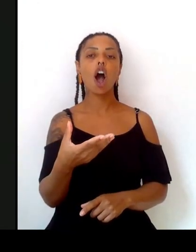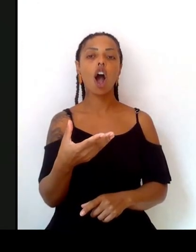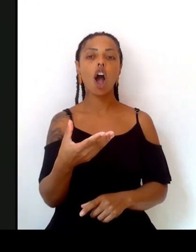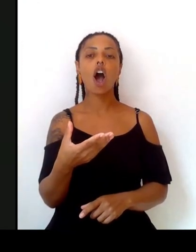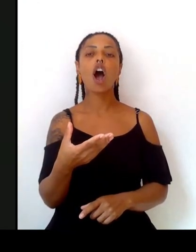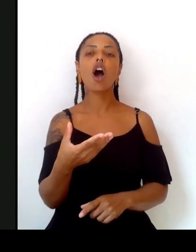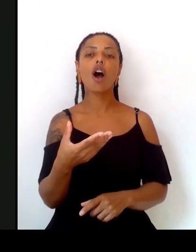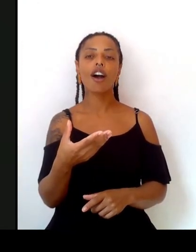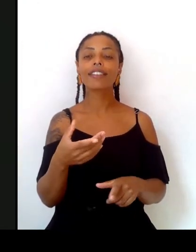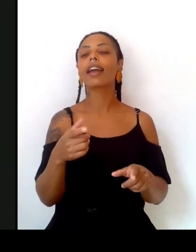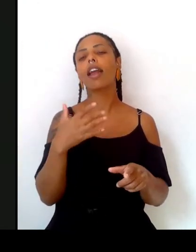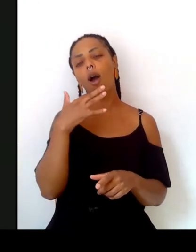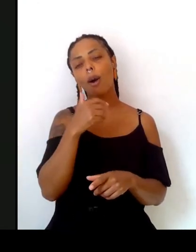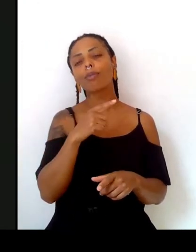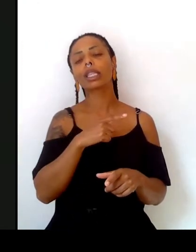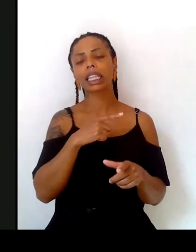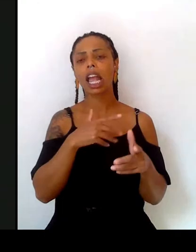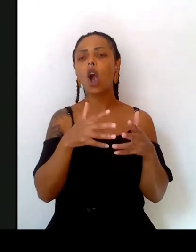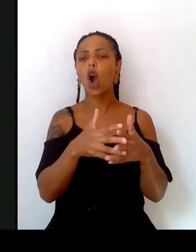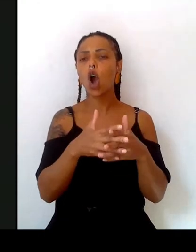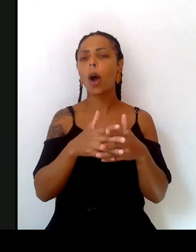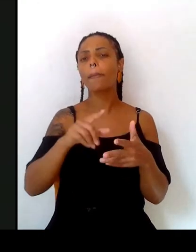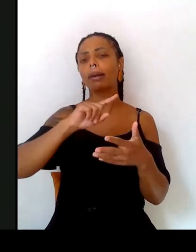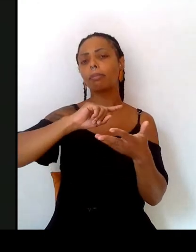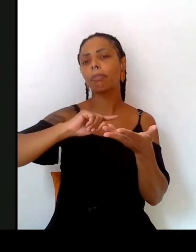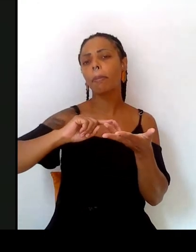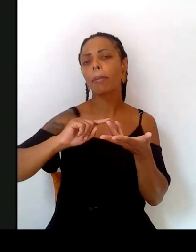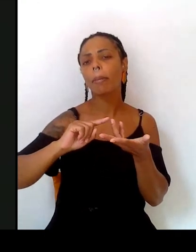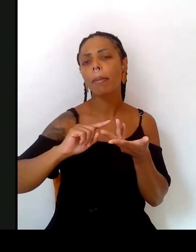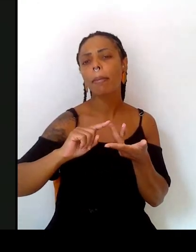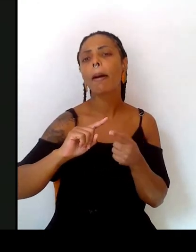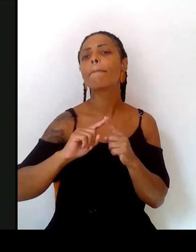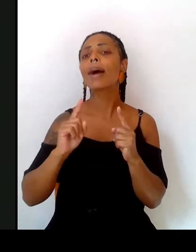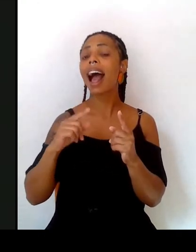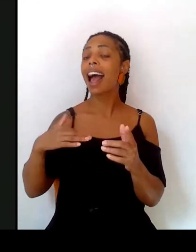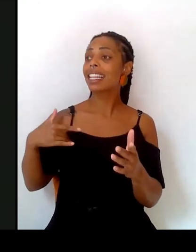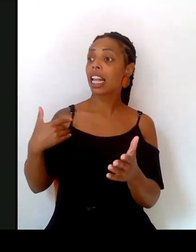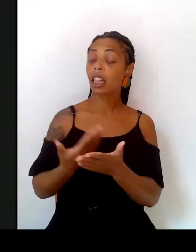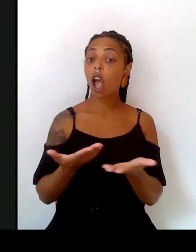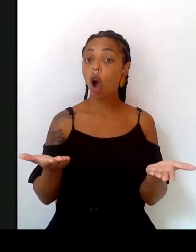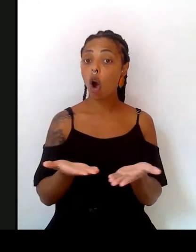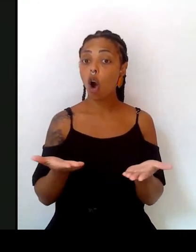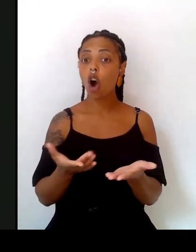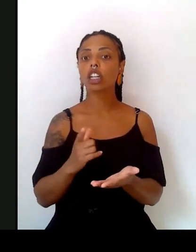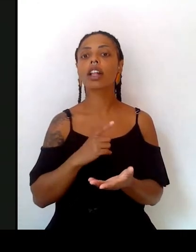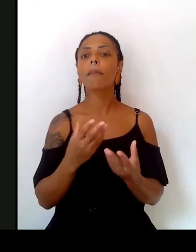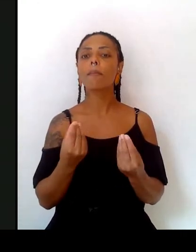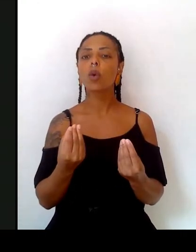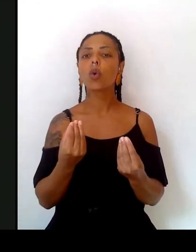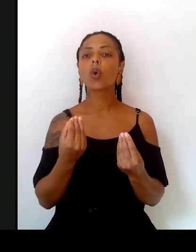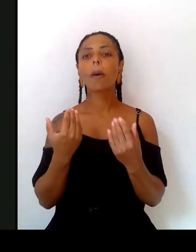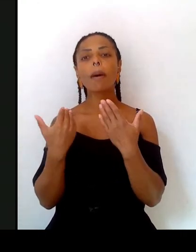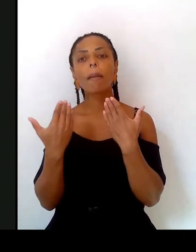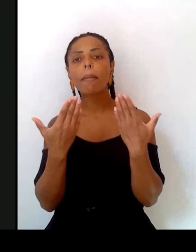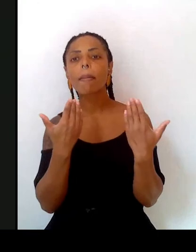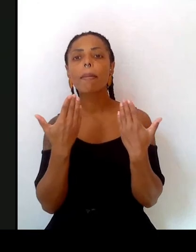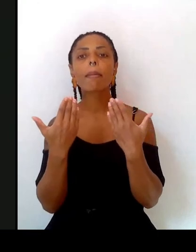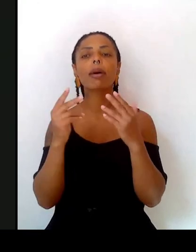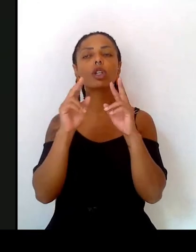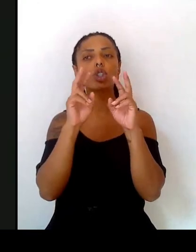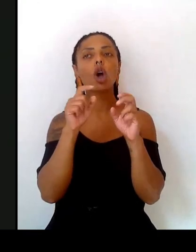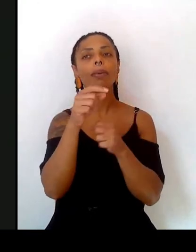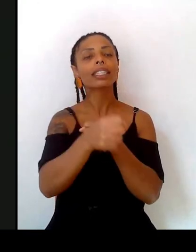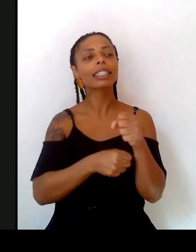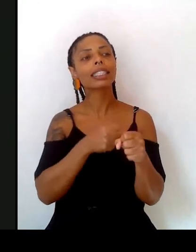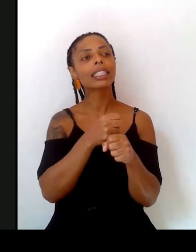complexidades mas ainda hoje há muitas conversas muitas análises sobre esse ano de